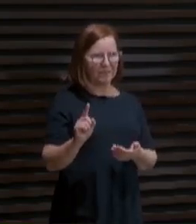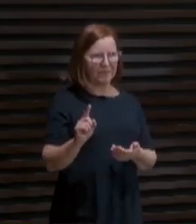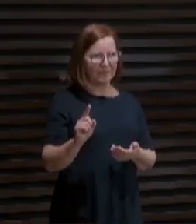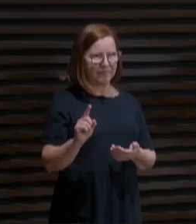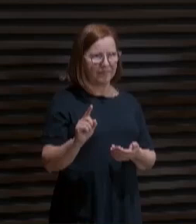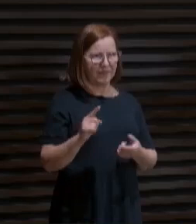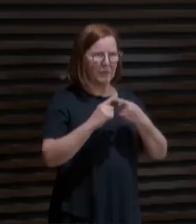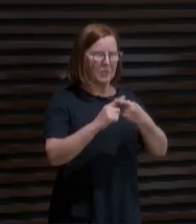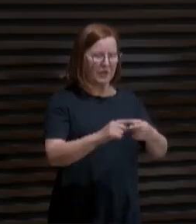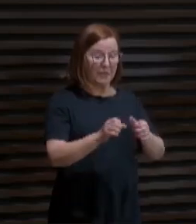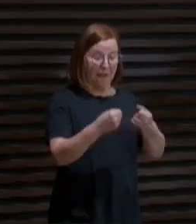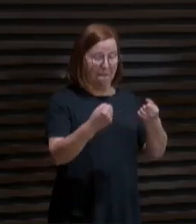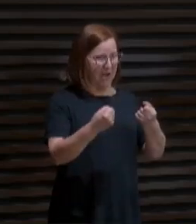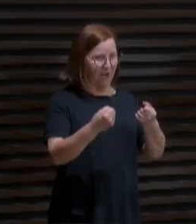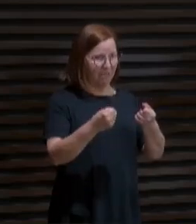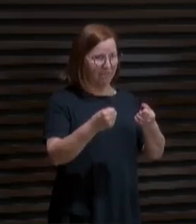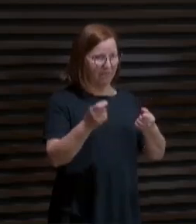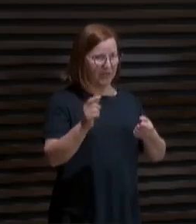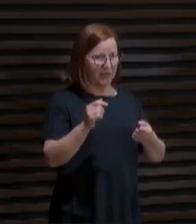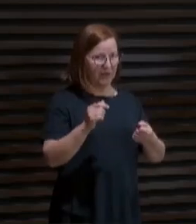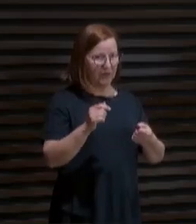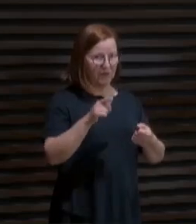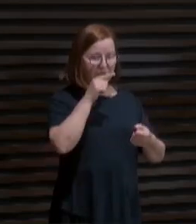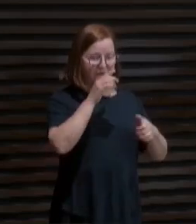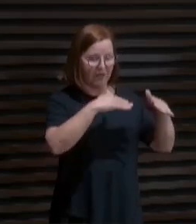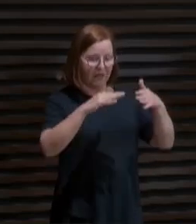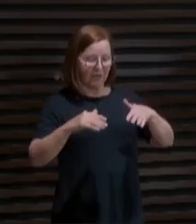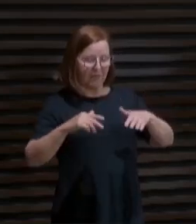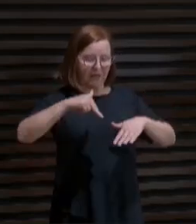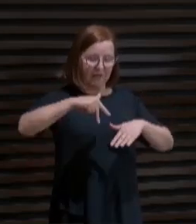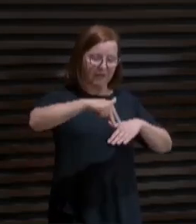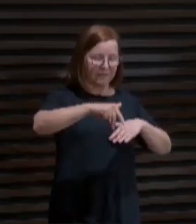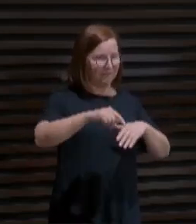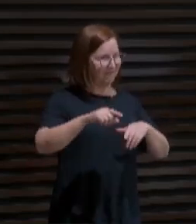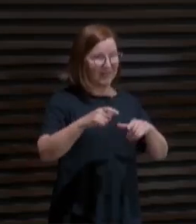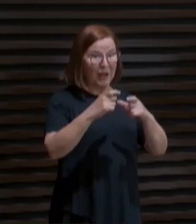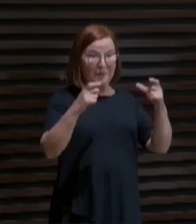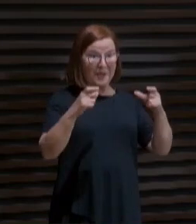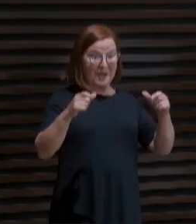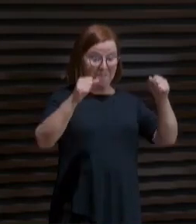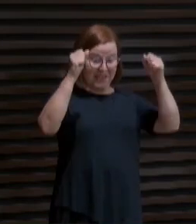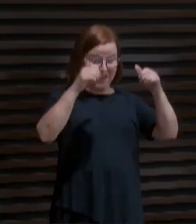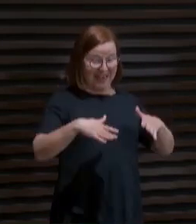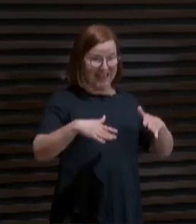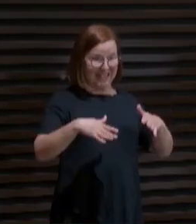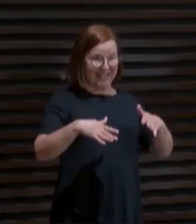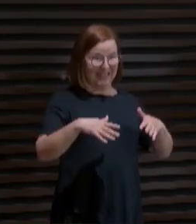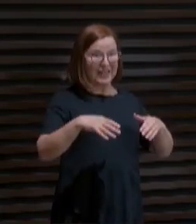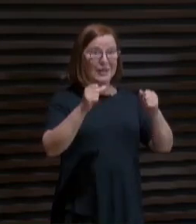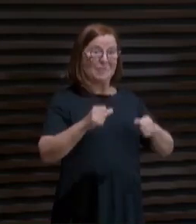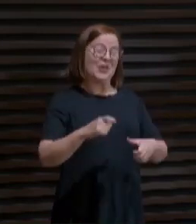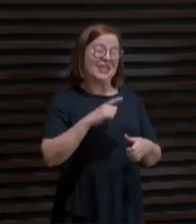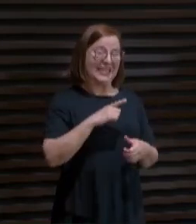multiplicar pães, não é andar sobre as águas. O maior milagre que pode existir na face da